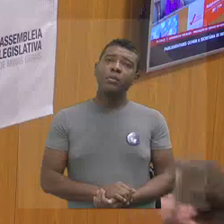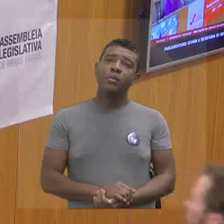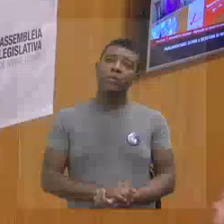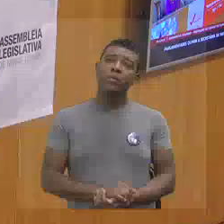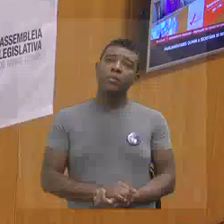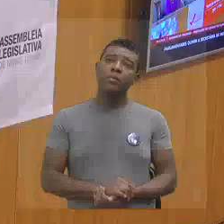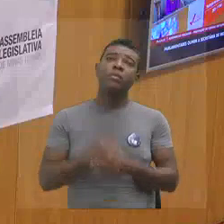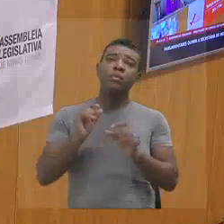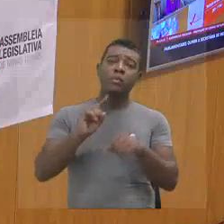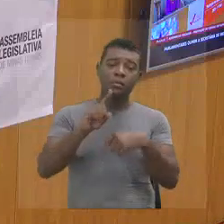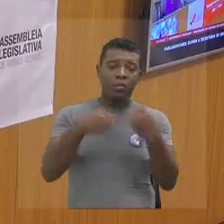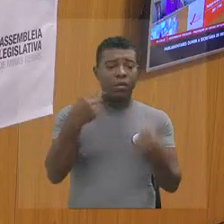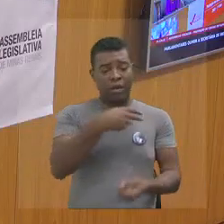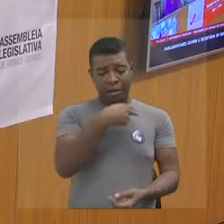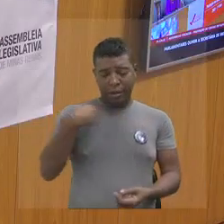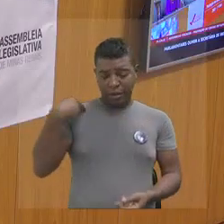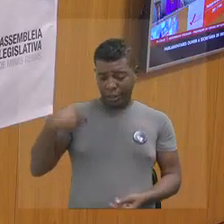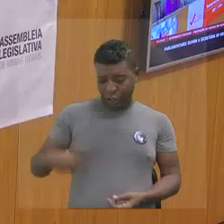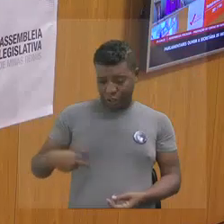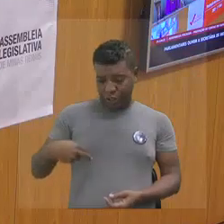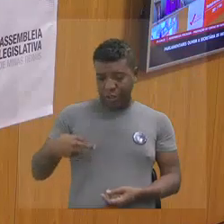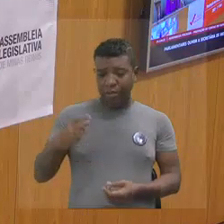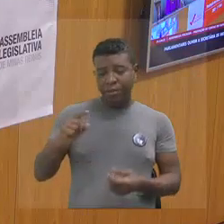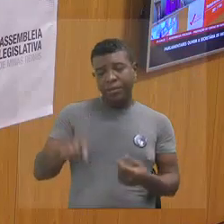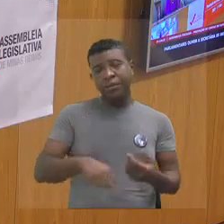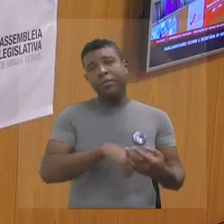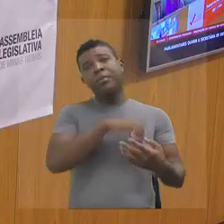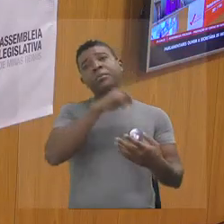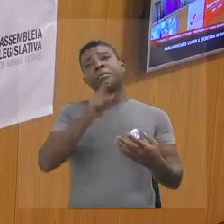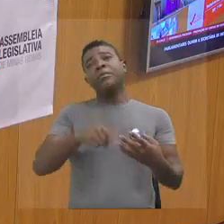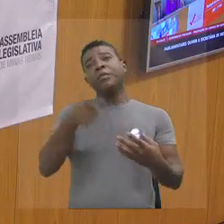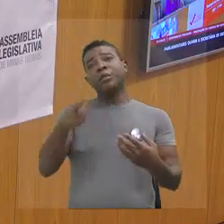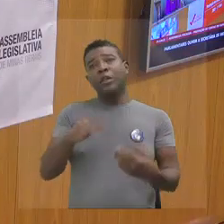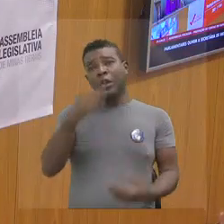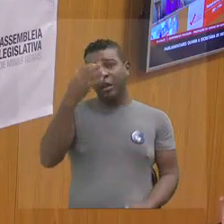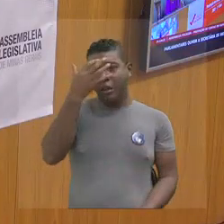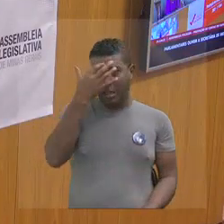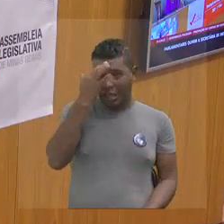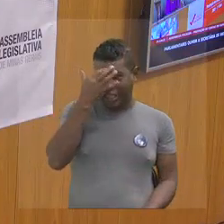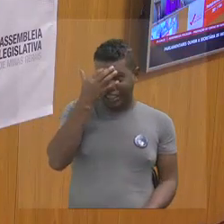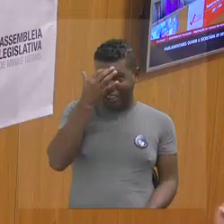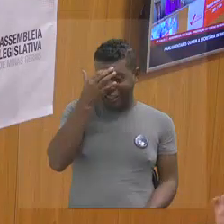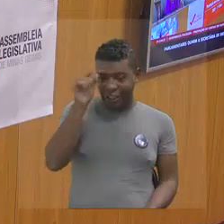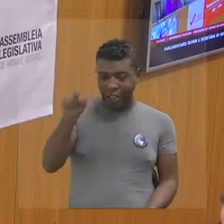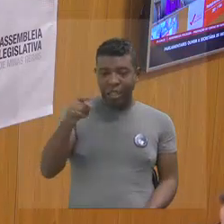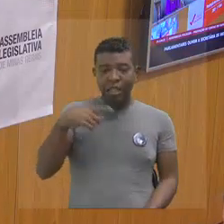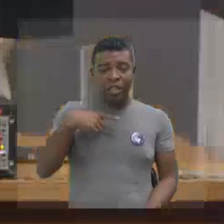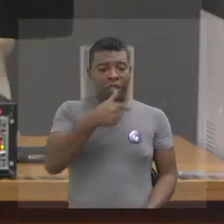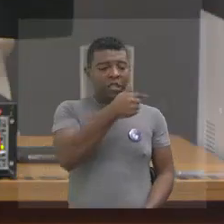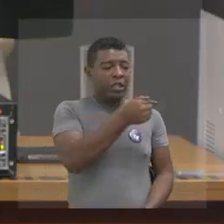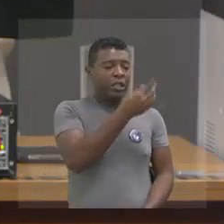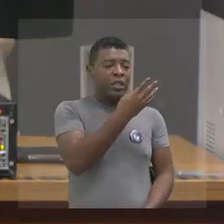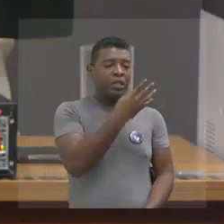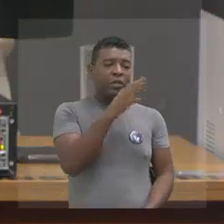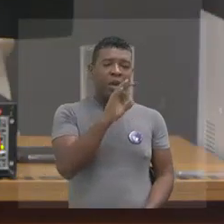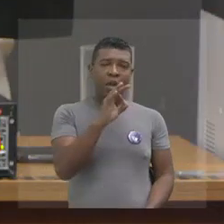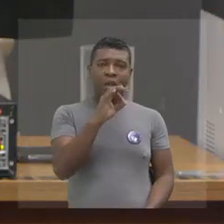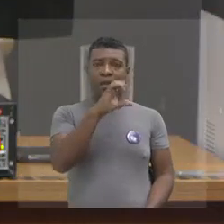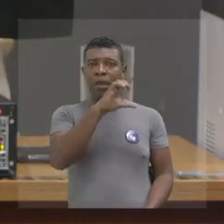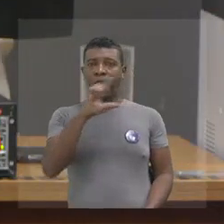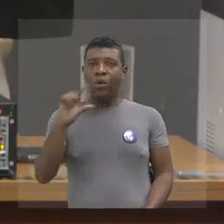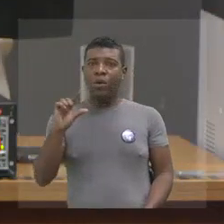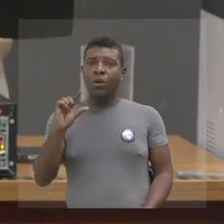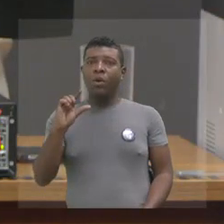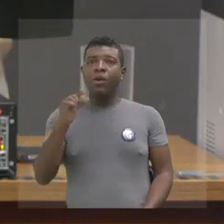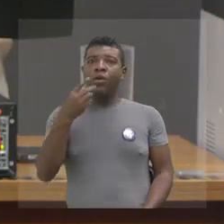depois da China um outro Player a Índia saiu de 140 para 240